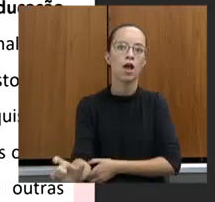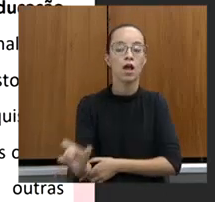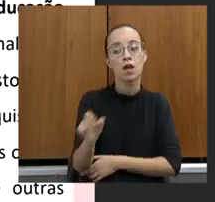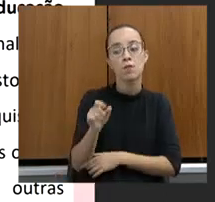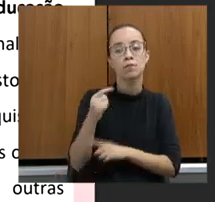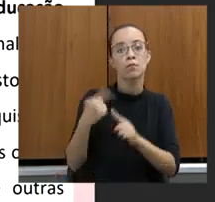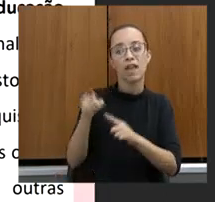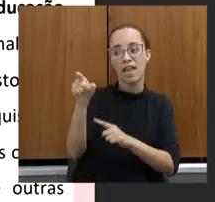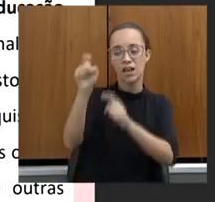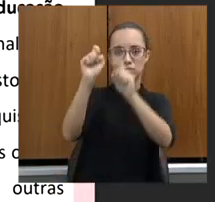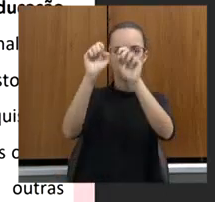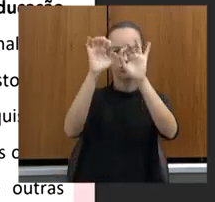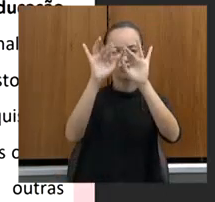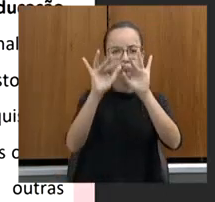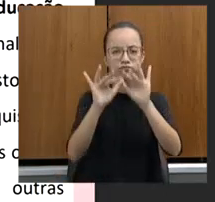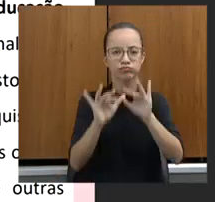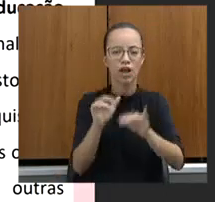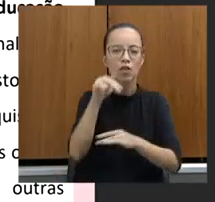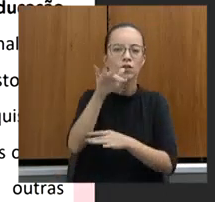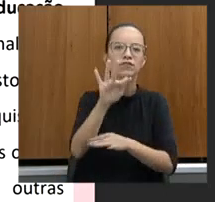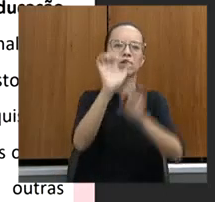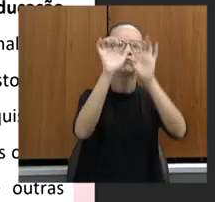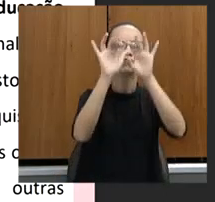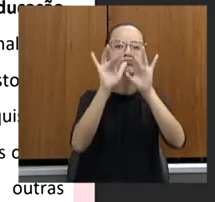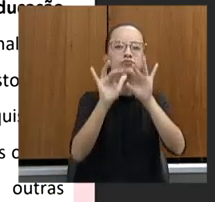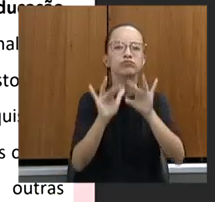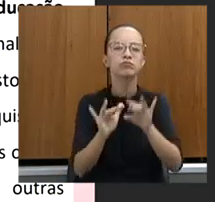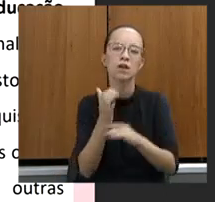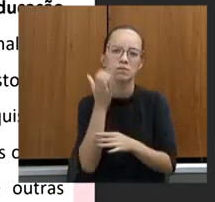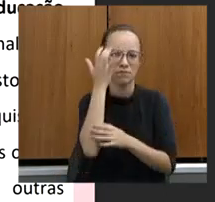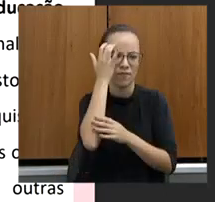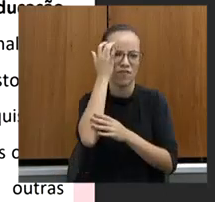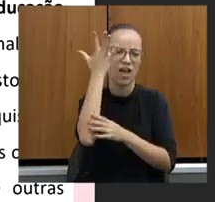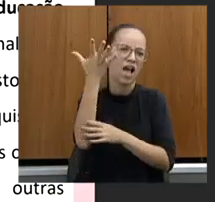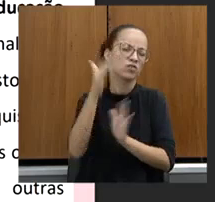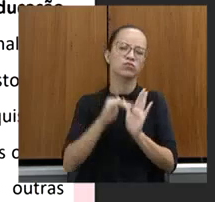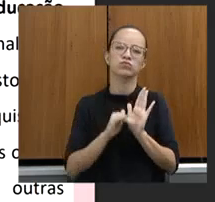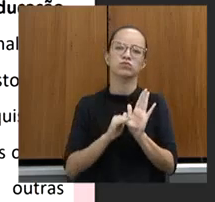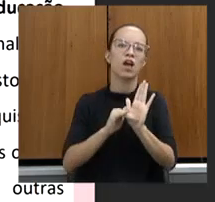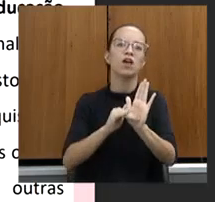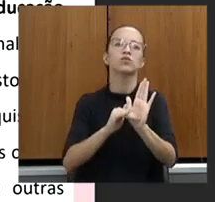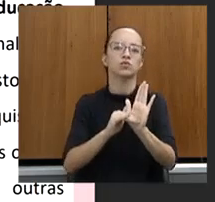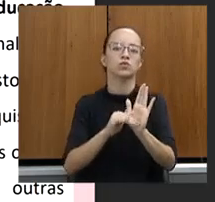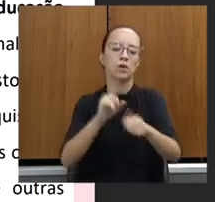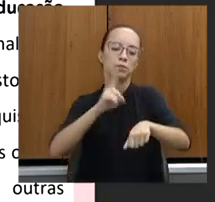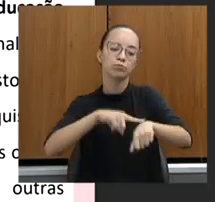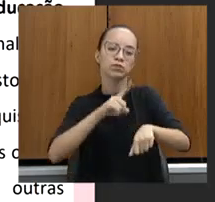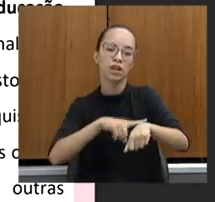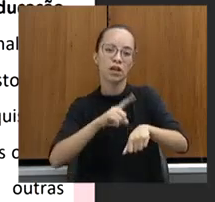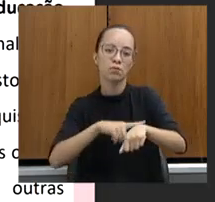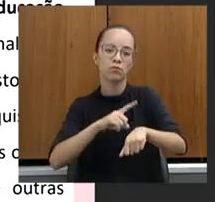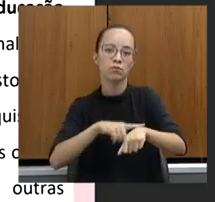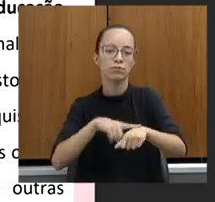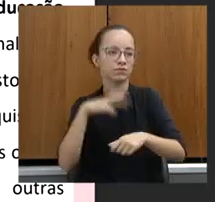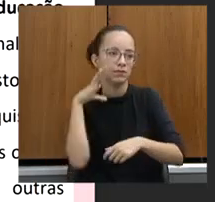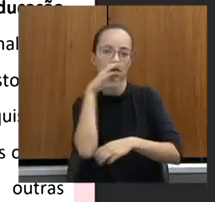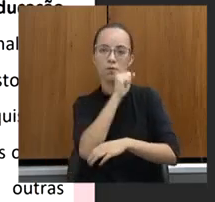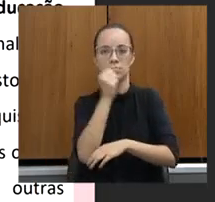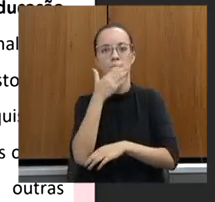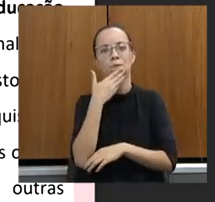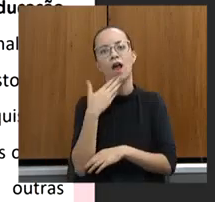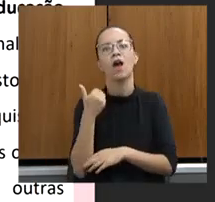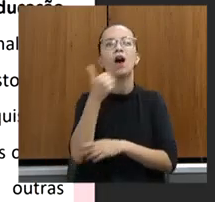tem pré-preenchido as notas fiscais Isso facilita muito na ponta isso ajuda muito na otimização do tempo lá na ponta do